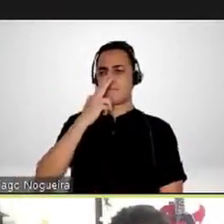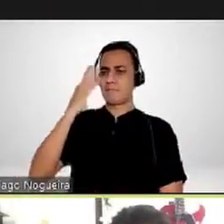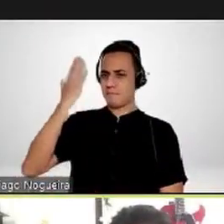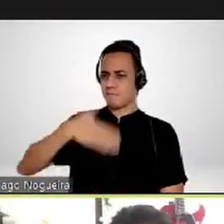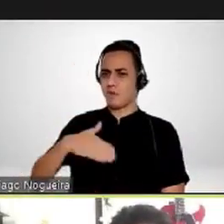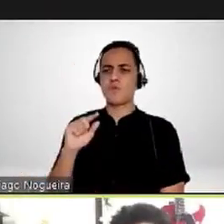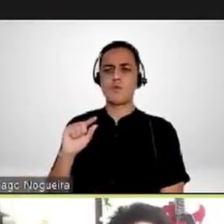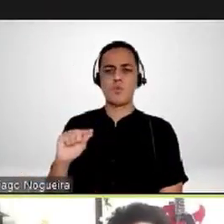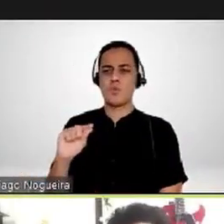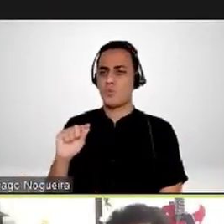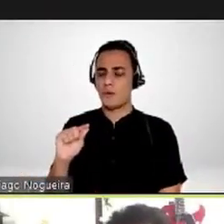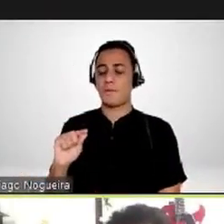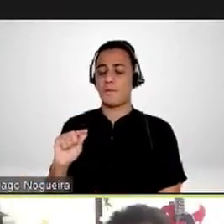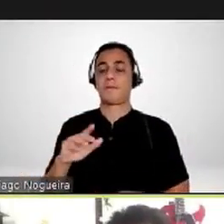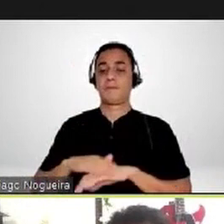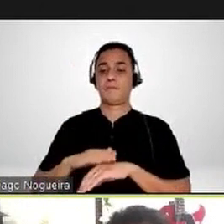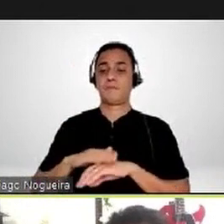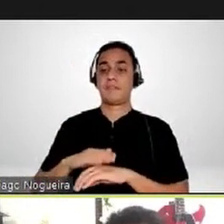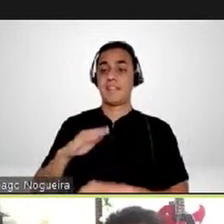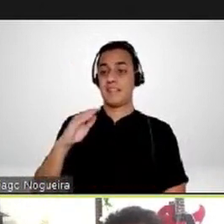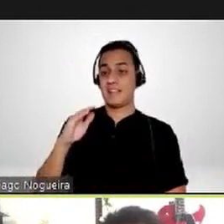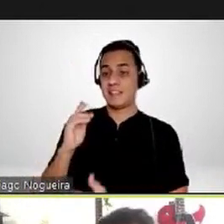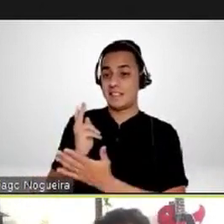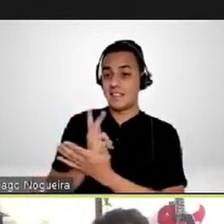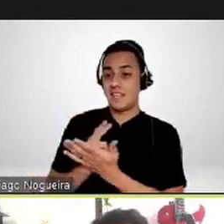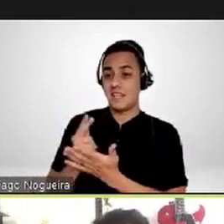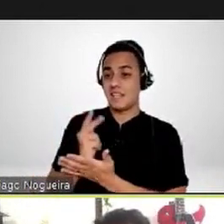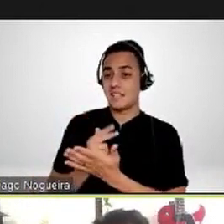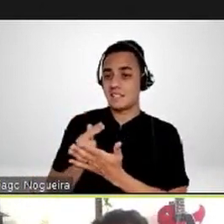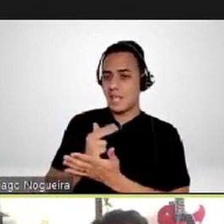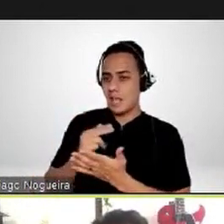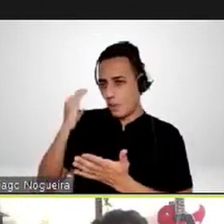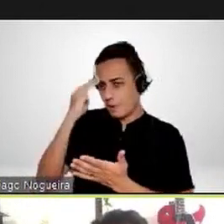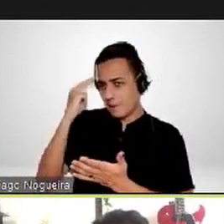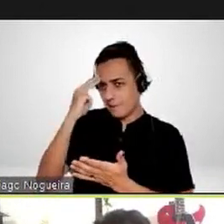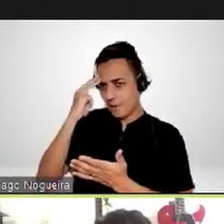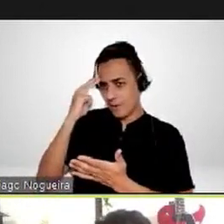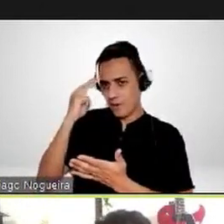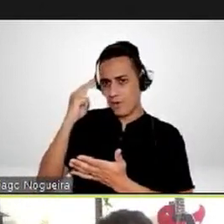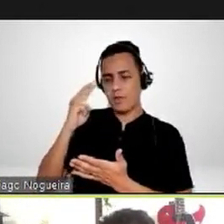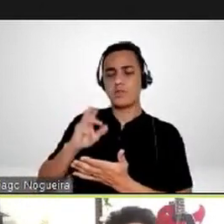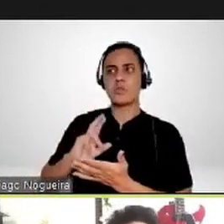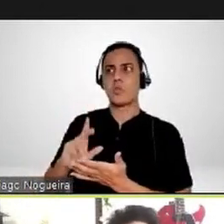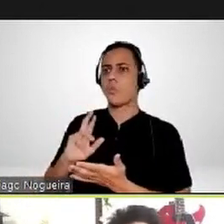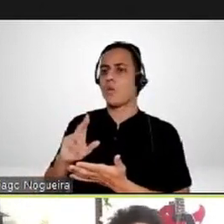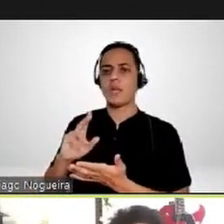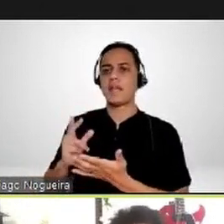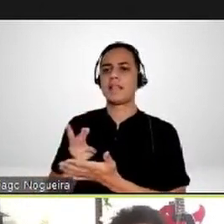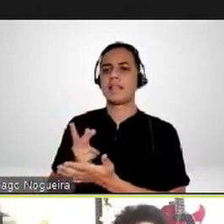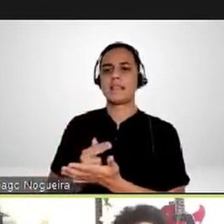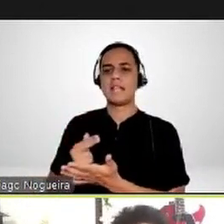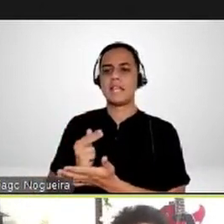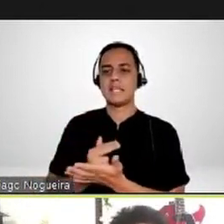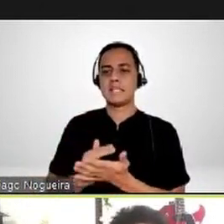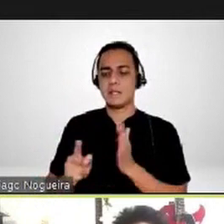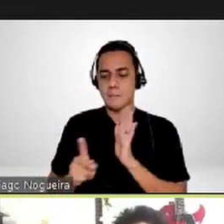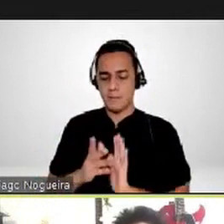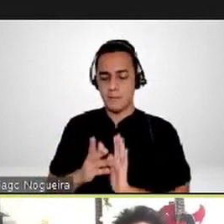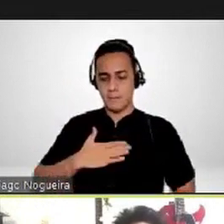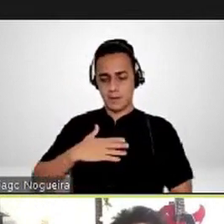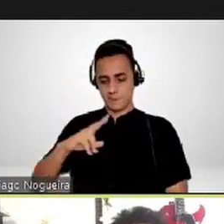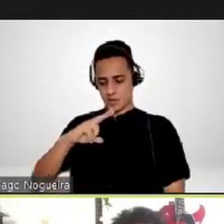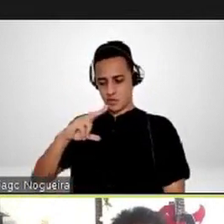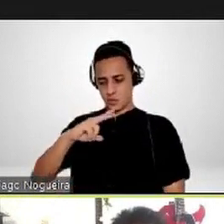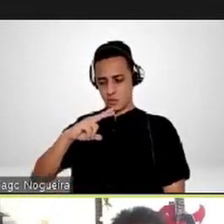que o desenho de memória, ele não era um desenho da nossa memória pessoal, dos